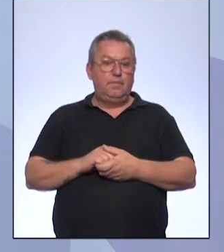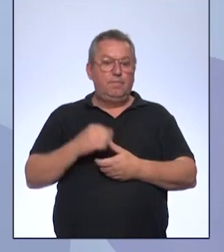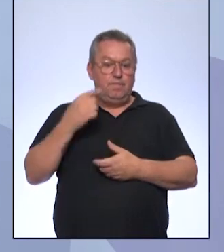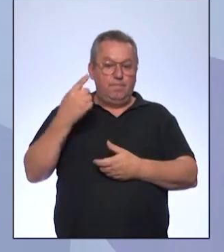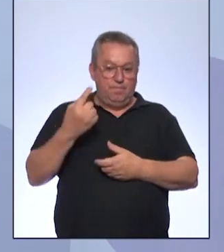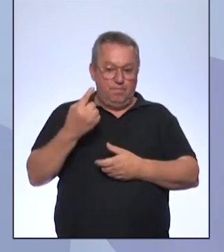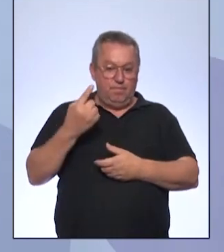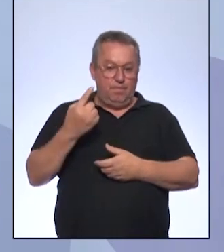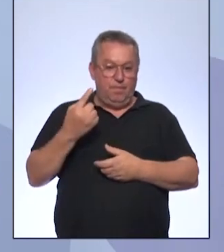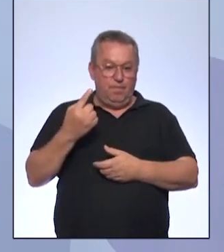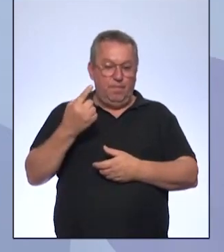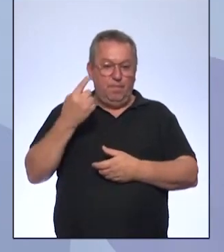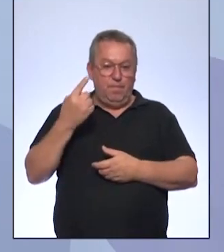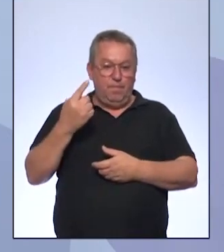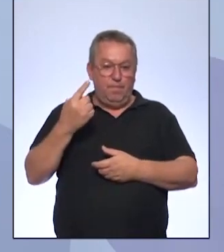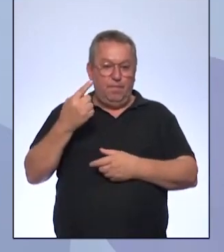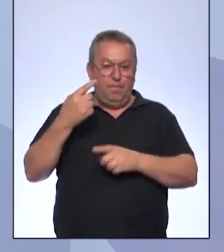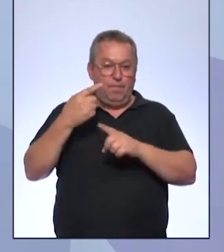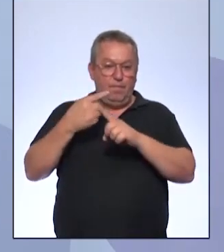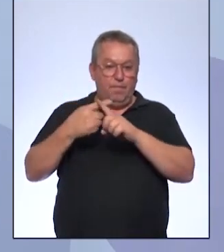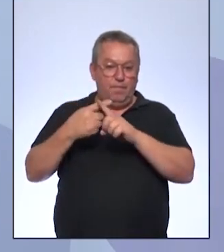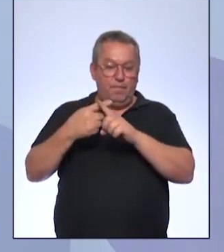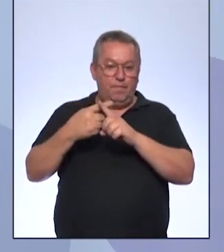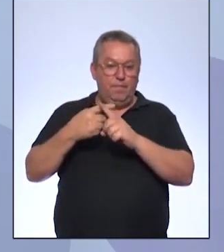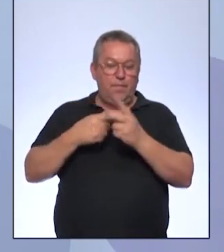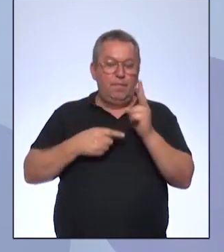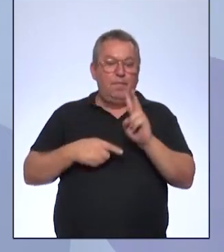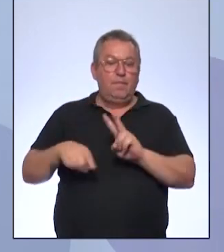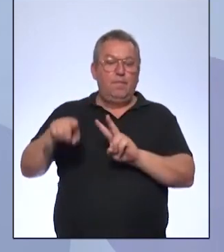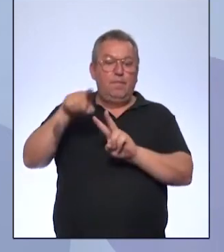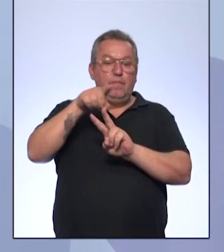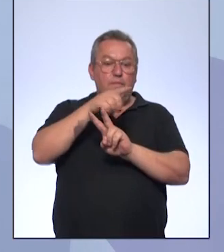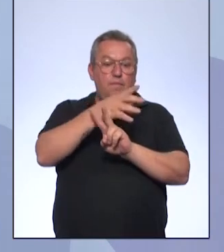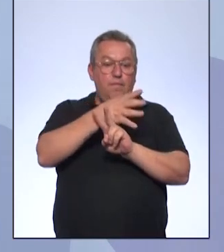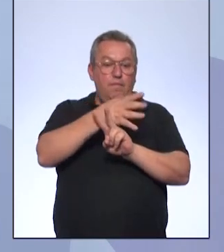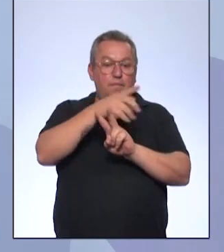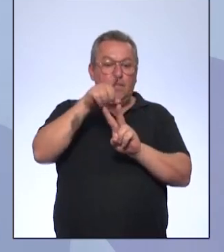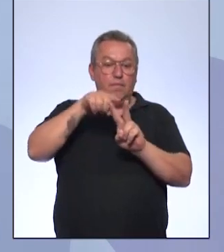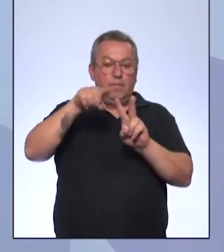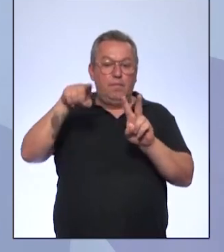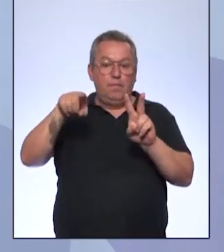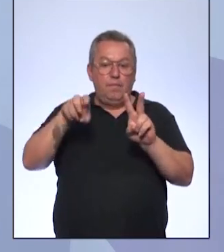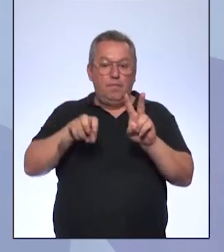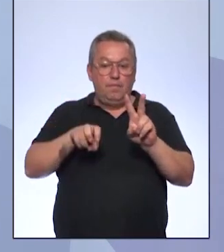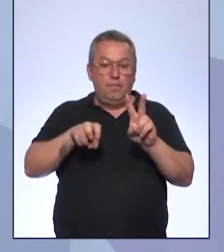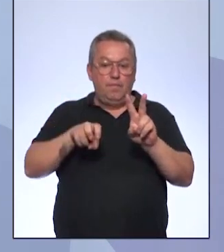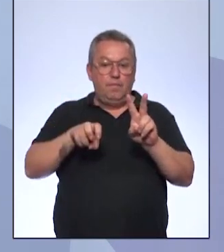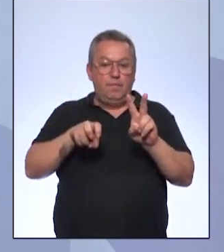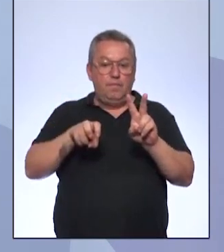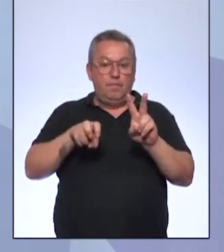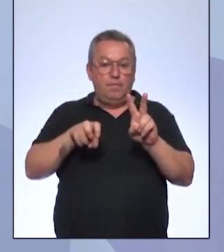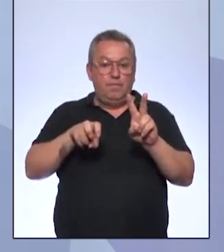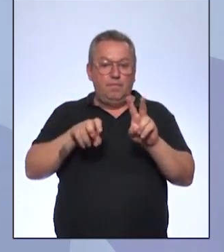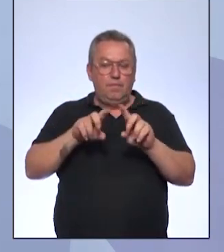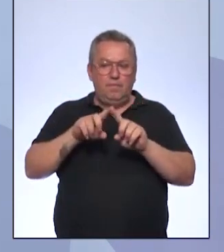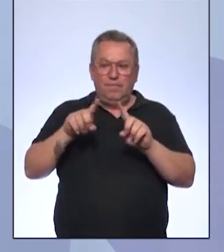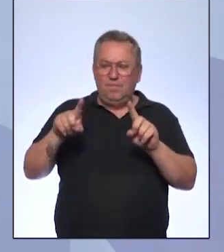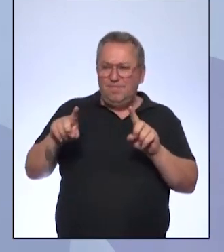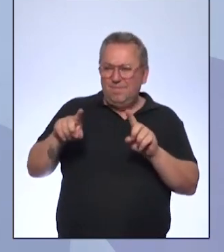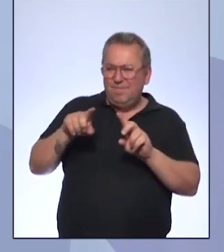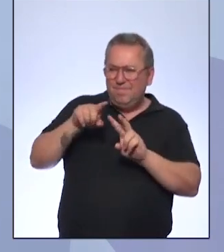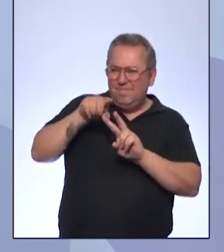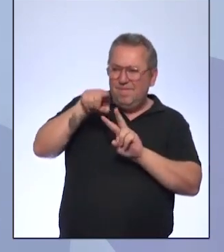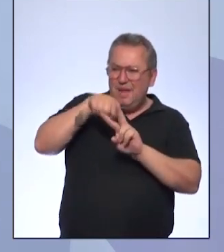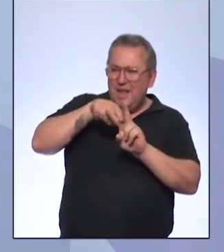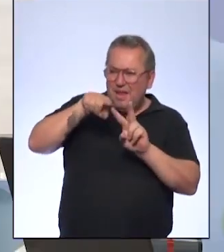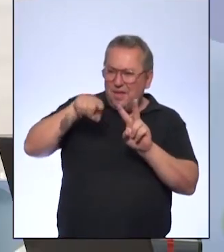1. 1 vezes raiz quarta de 5. Mas raiz quarta de 5